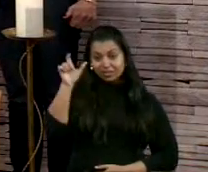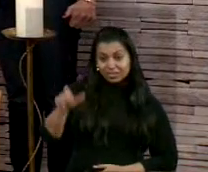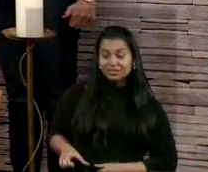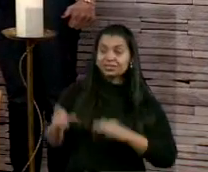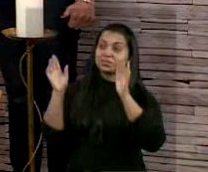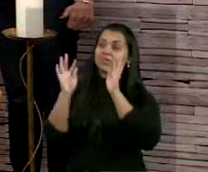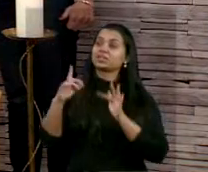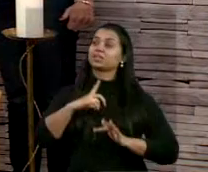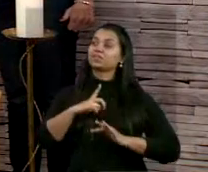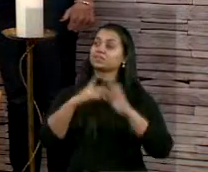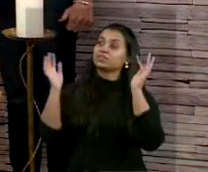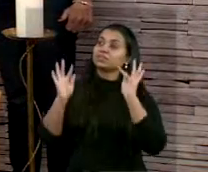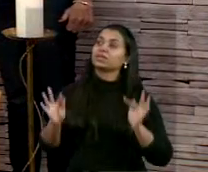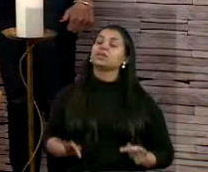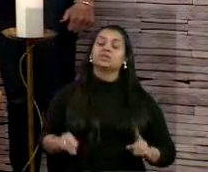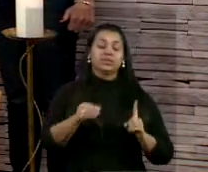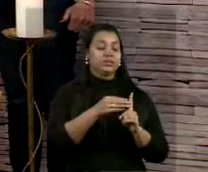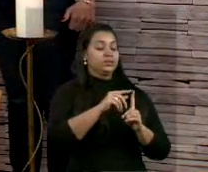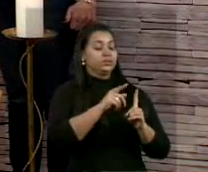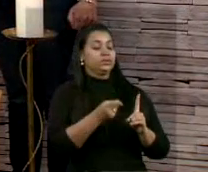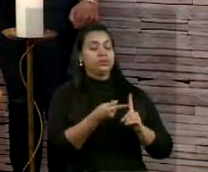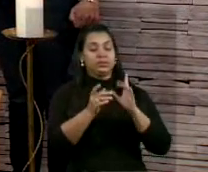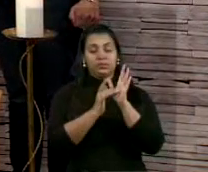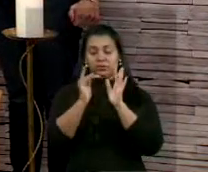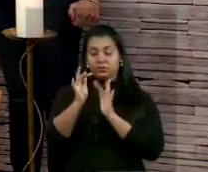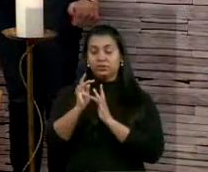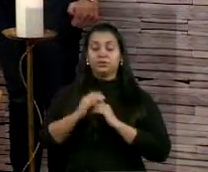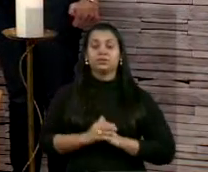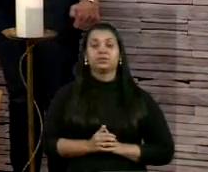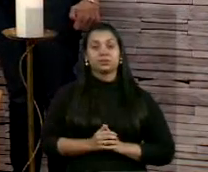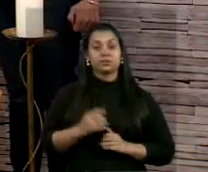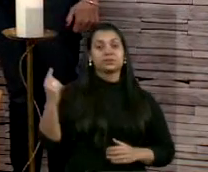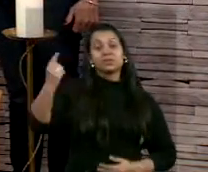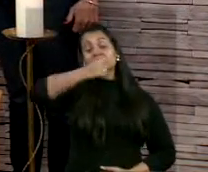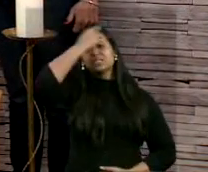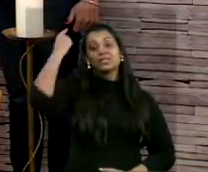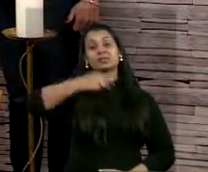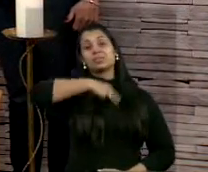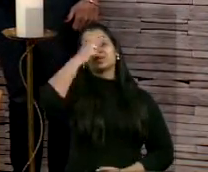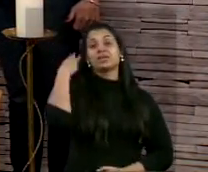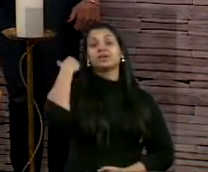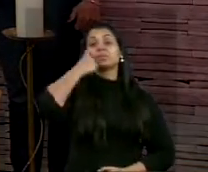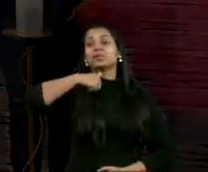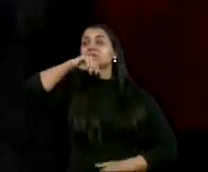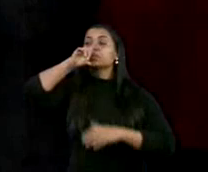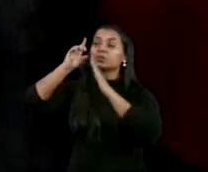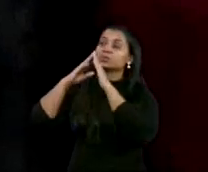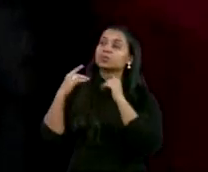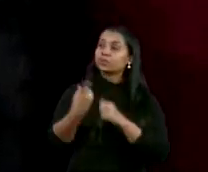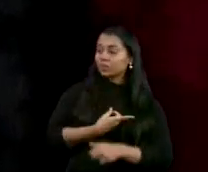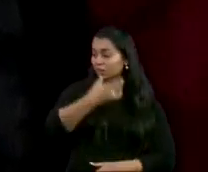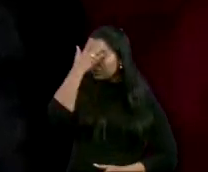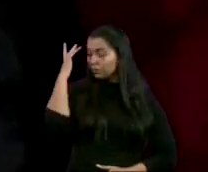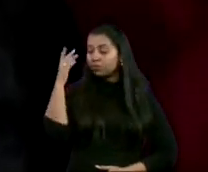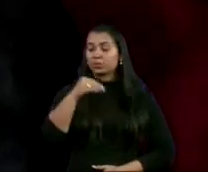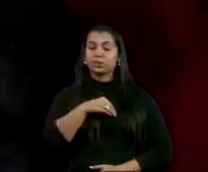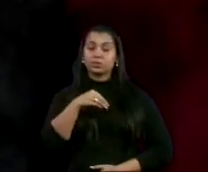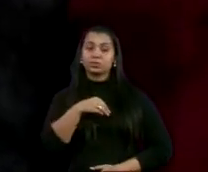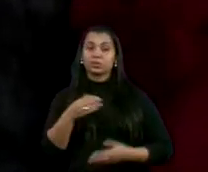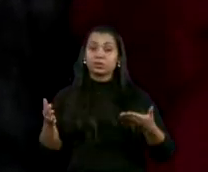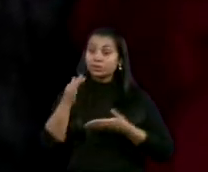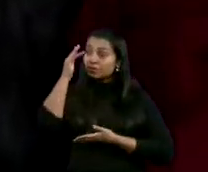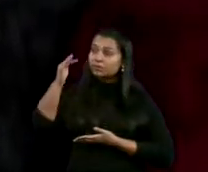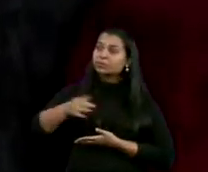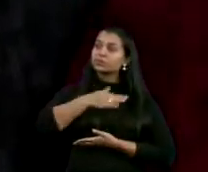convosco. Bendita sois vós entre as mulheres, e bendito é o fruto do vosso ventre, Jesus. Santa Maria, Mãe de Deus, rogai por